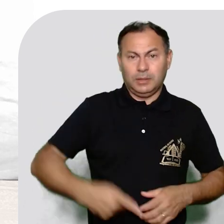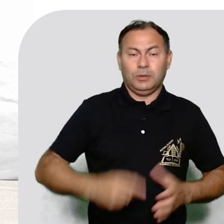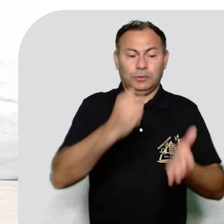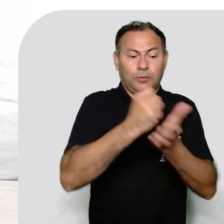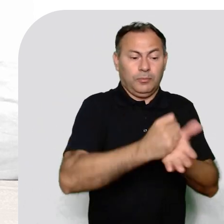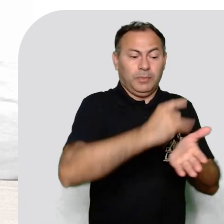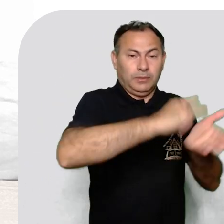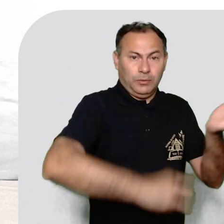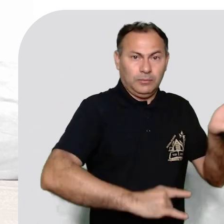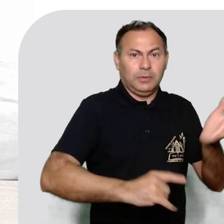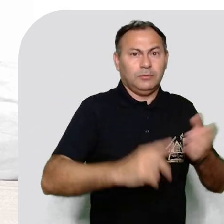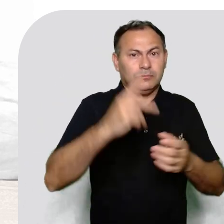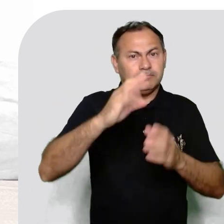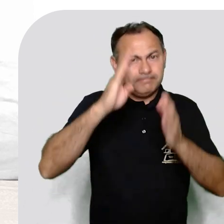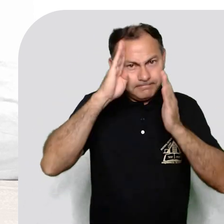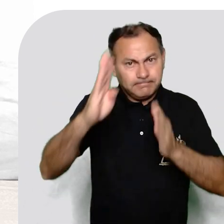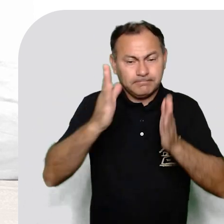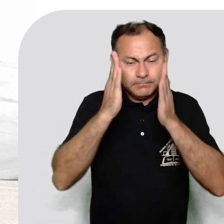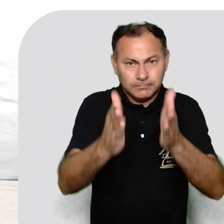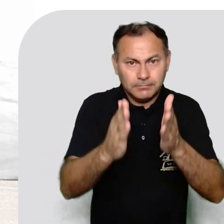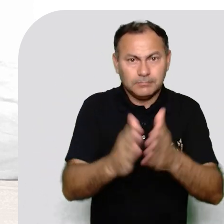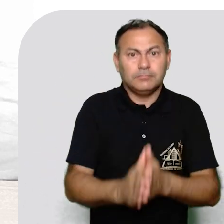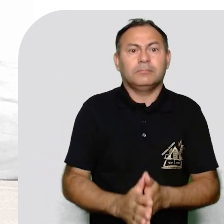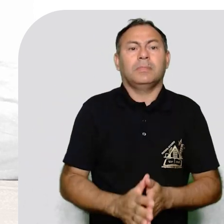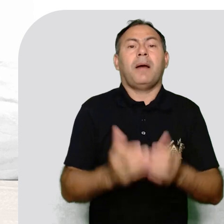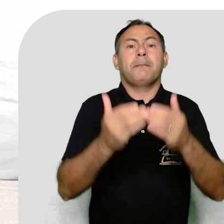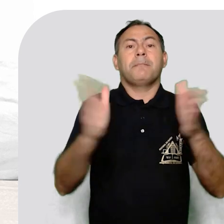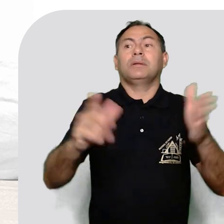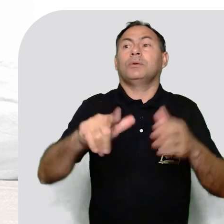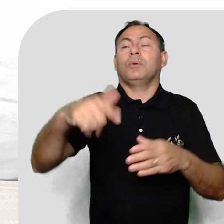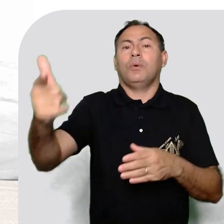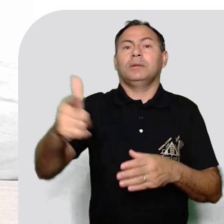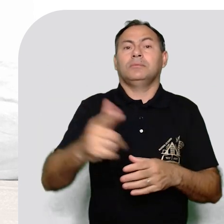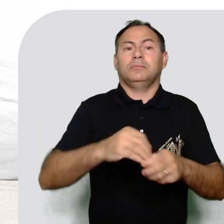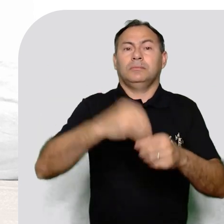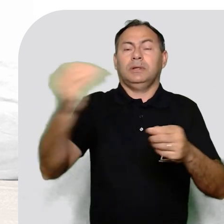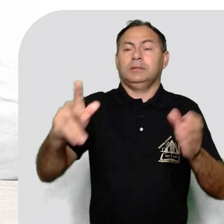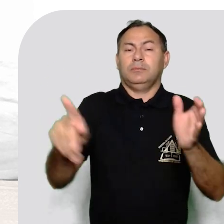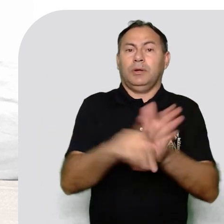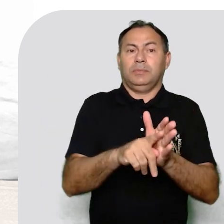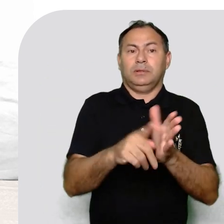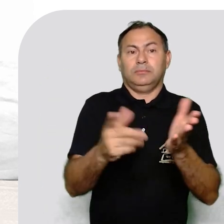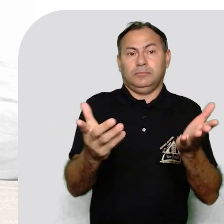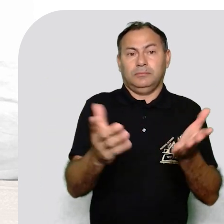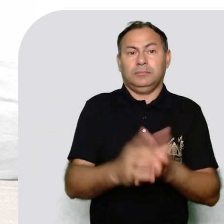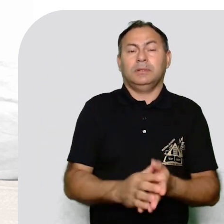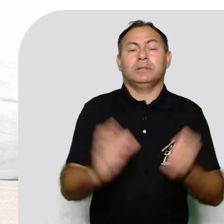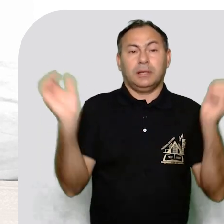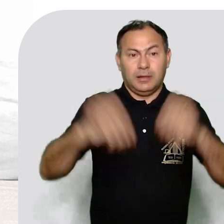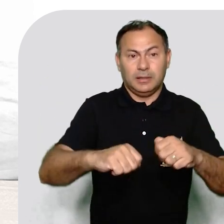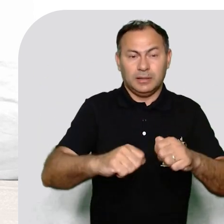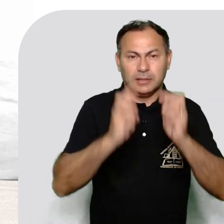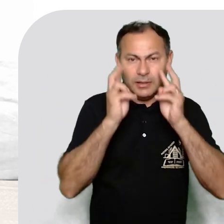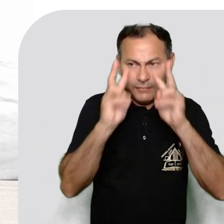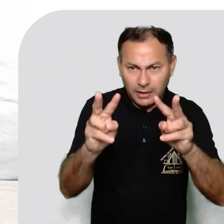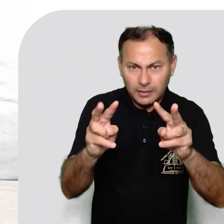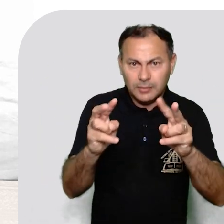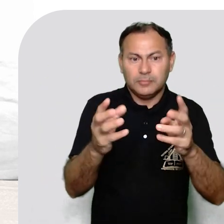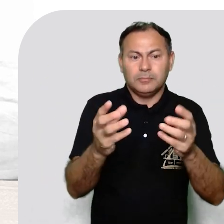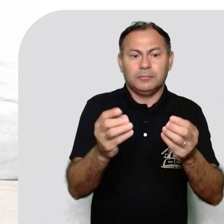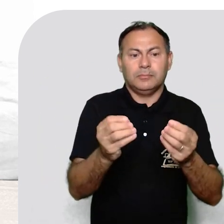documento coloca, é um ponto central, é uma abertura ao outro, é sair de si, é ser capaz de